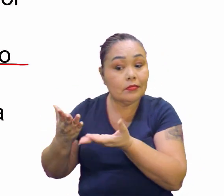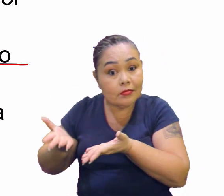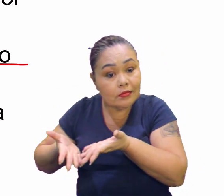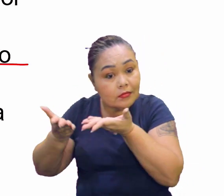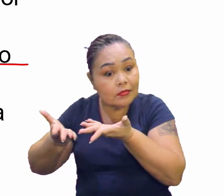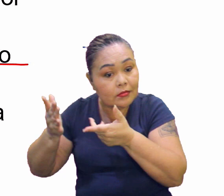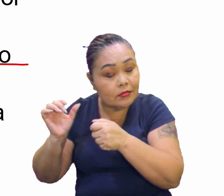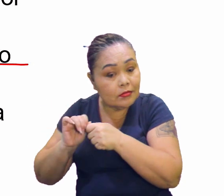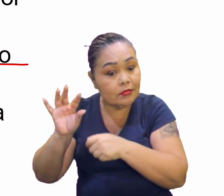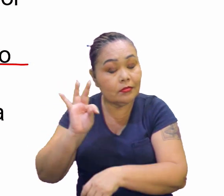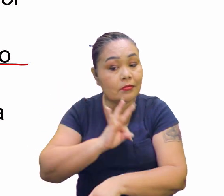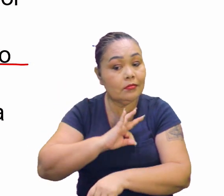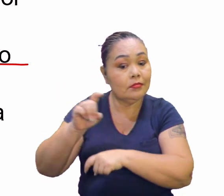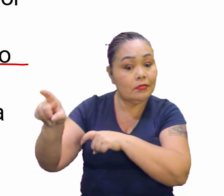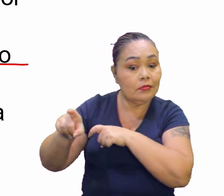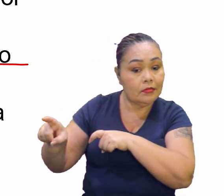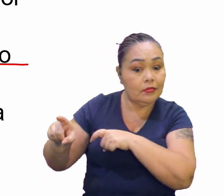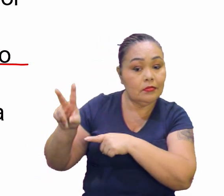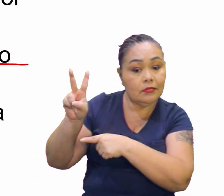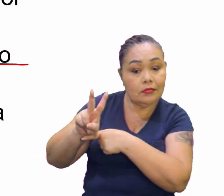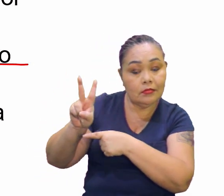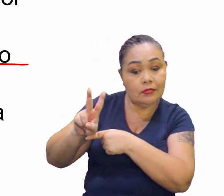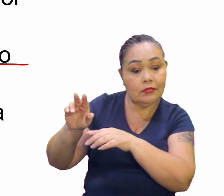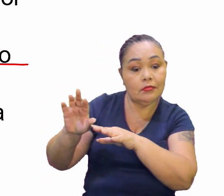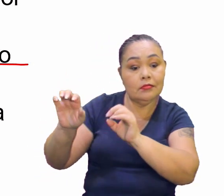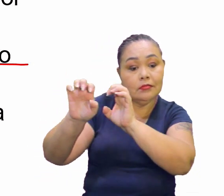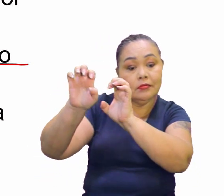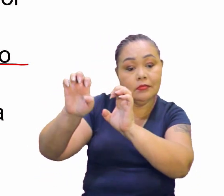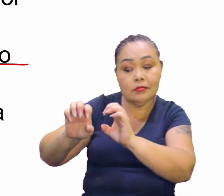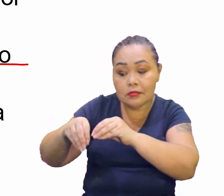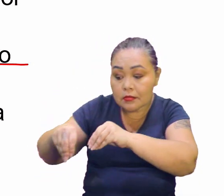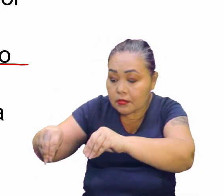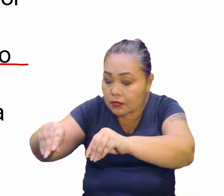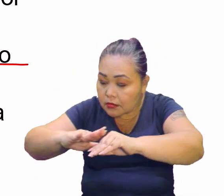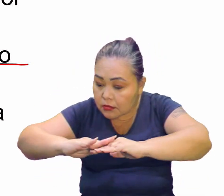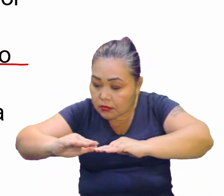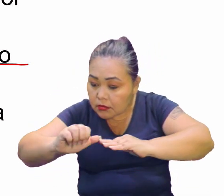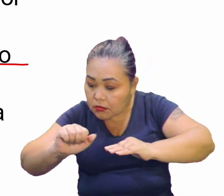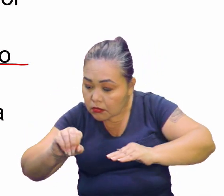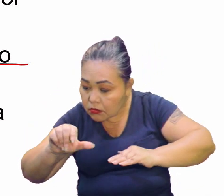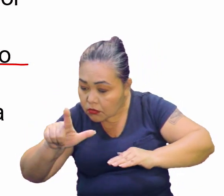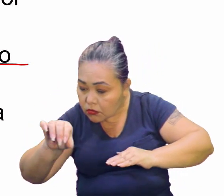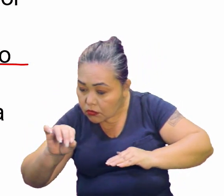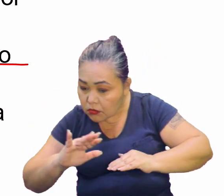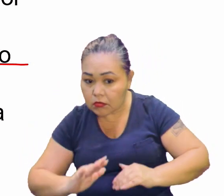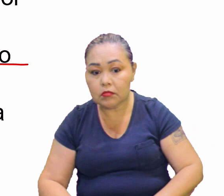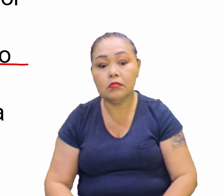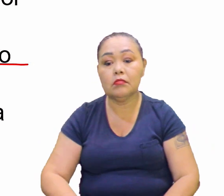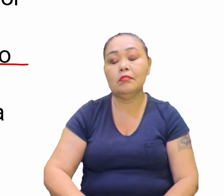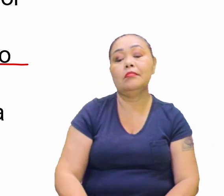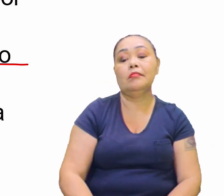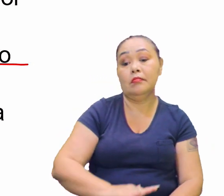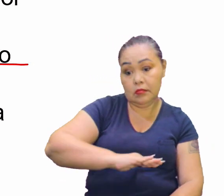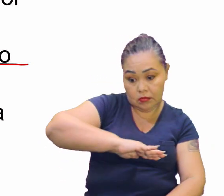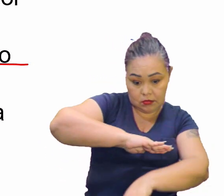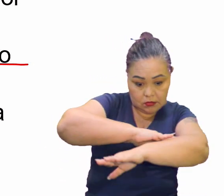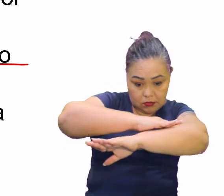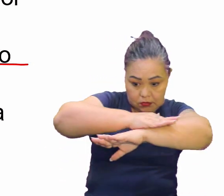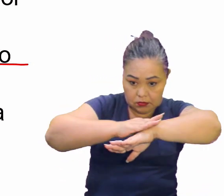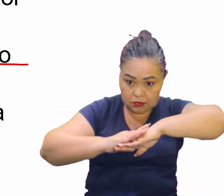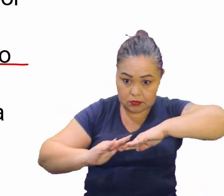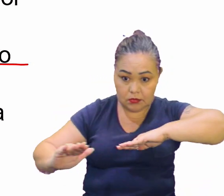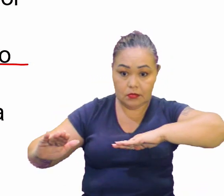familiar e o incentivo a técnicas agrícolas que conservem a estrutura superficial do relevo,